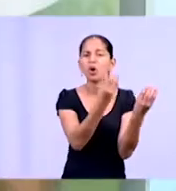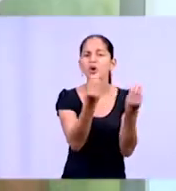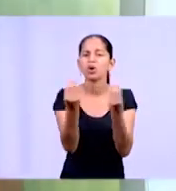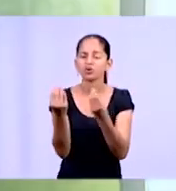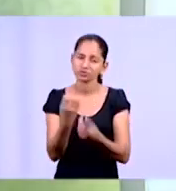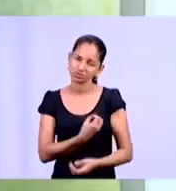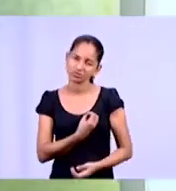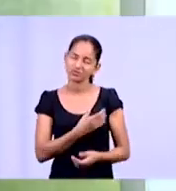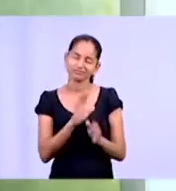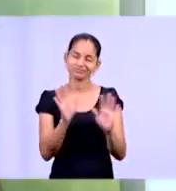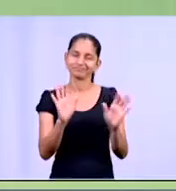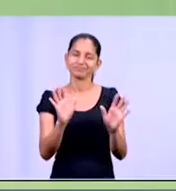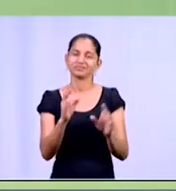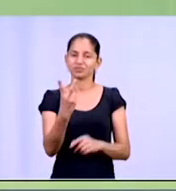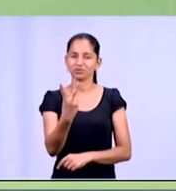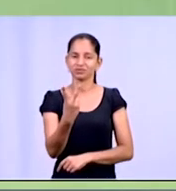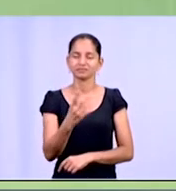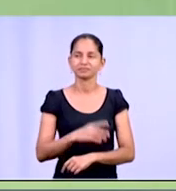dia.